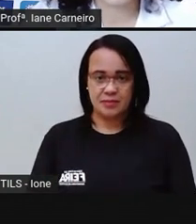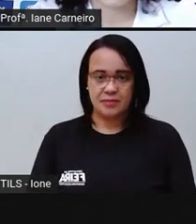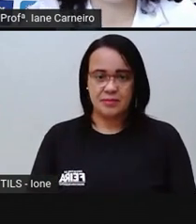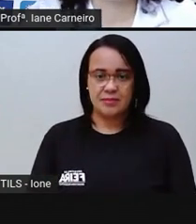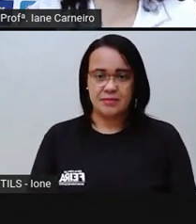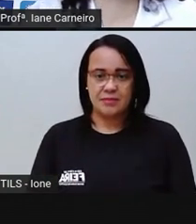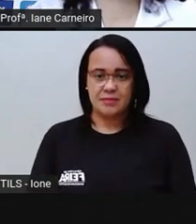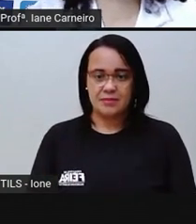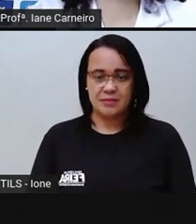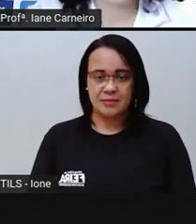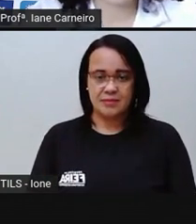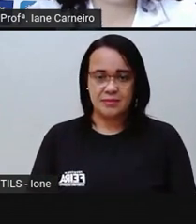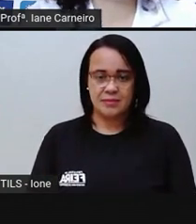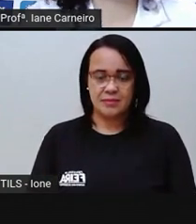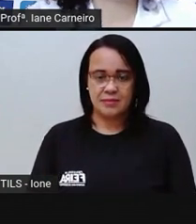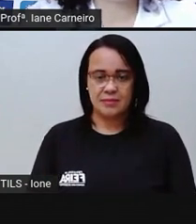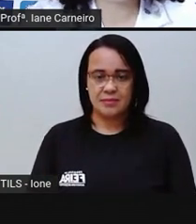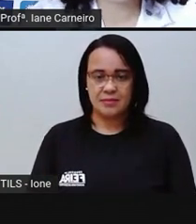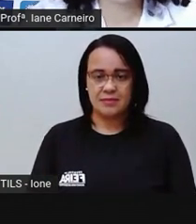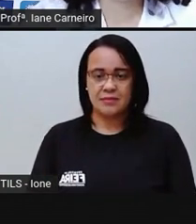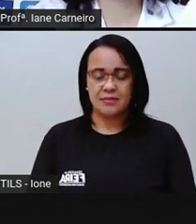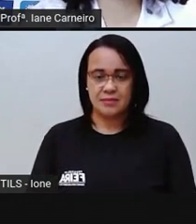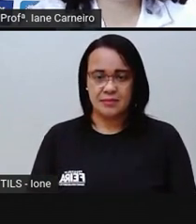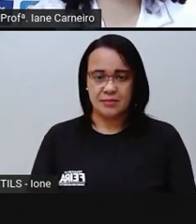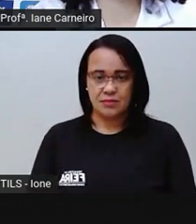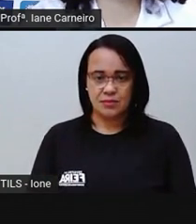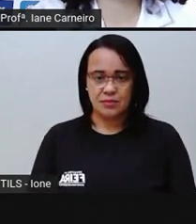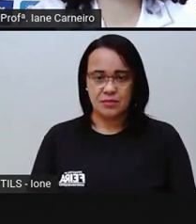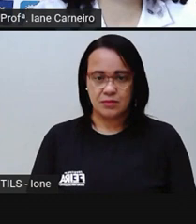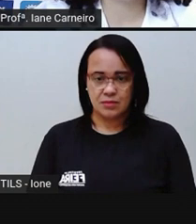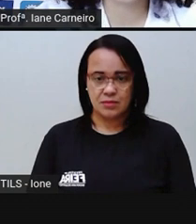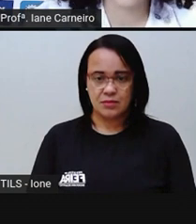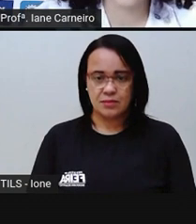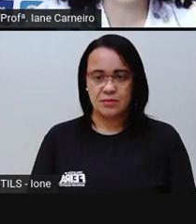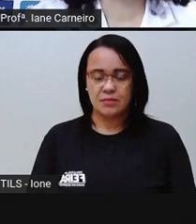doleta. Puxa o rabo do tatu, quem saiu